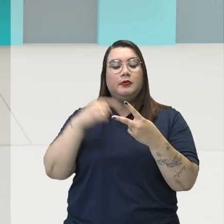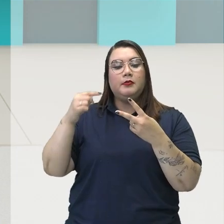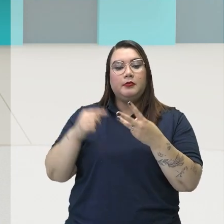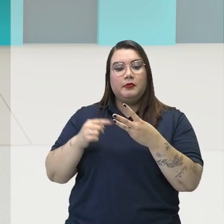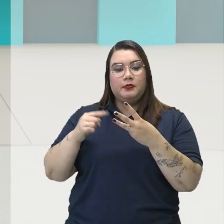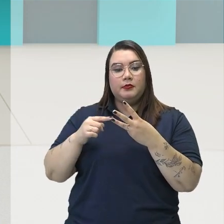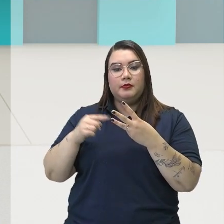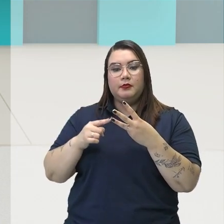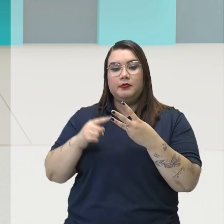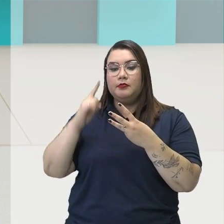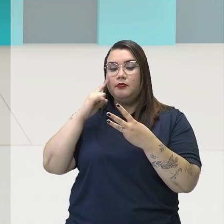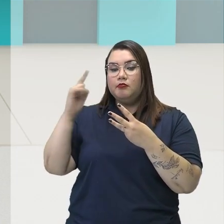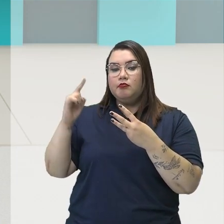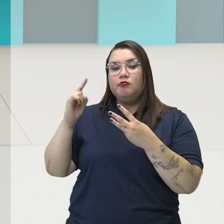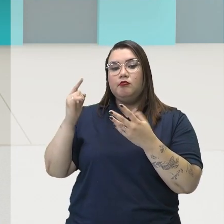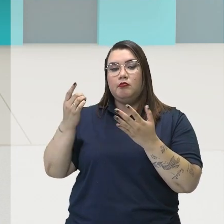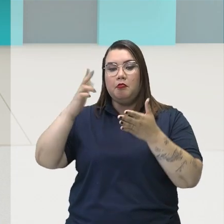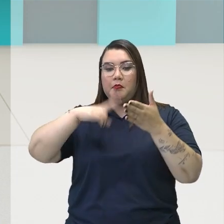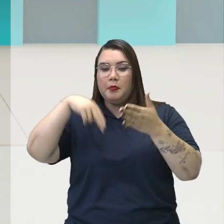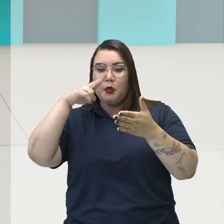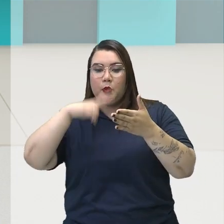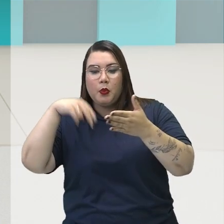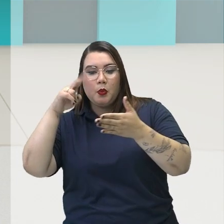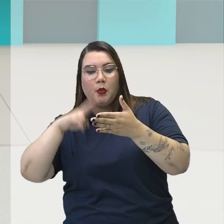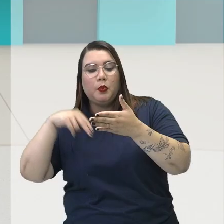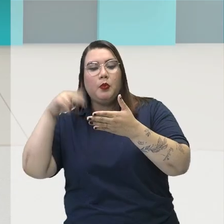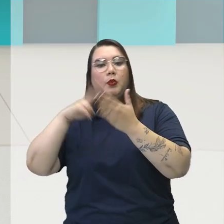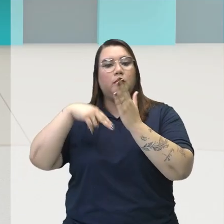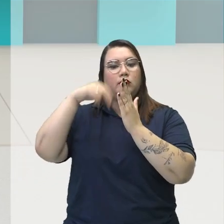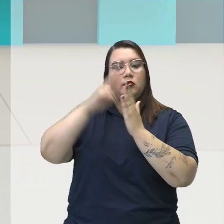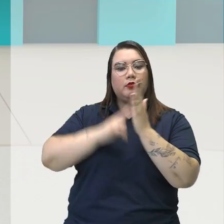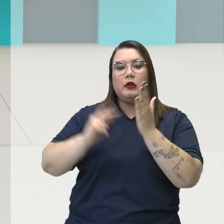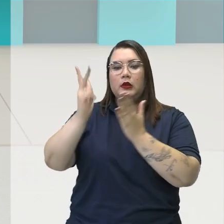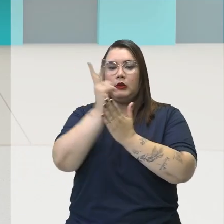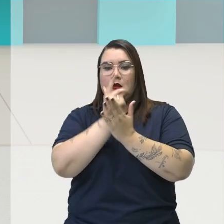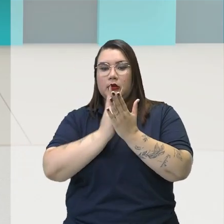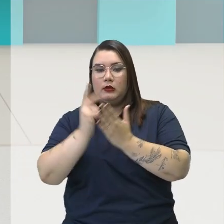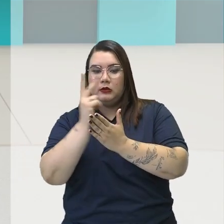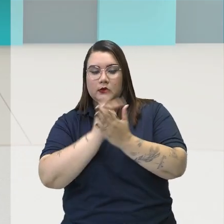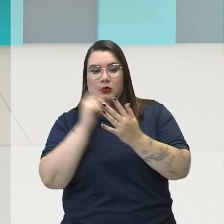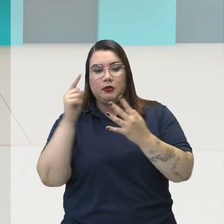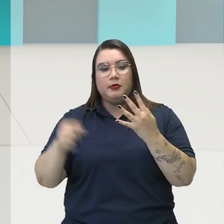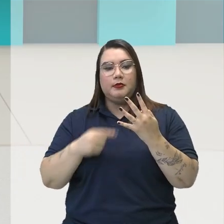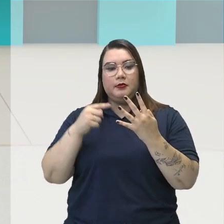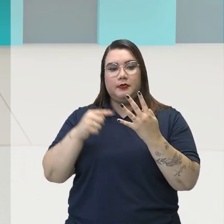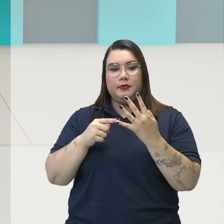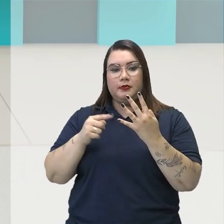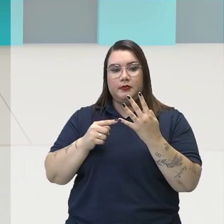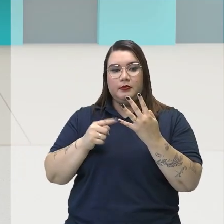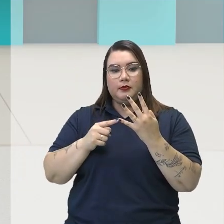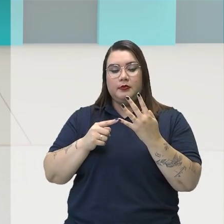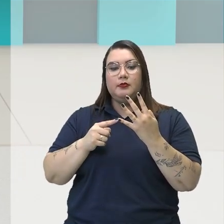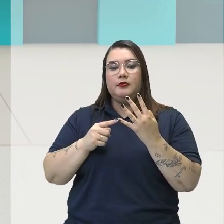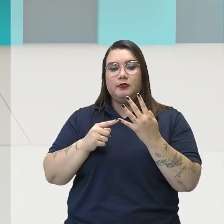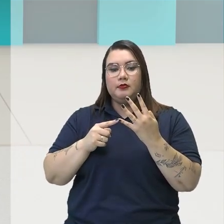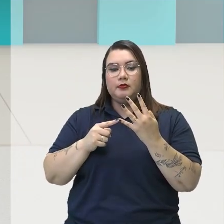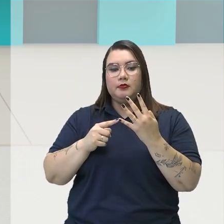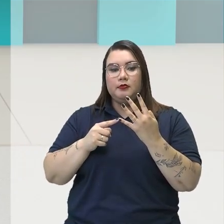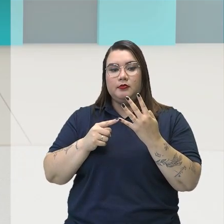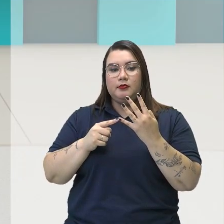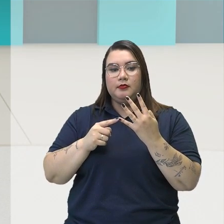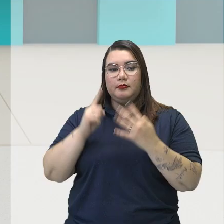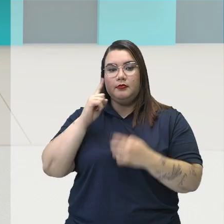ver. Manuais, através da pintura, do desenho. Nós também